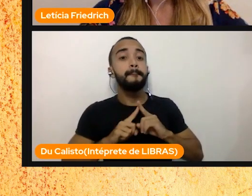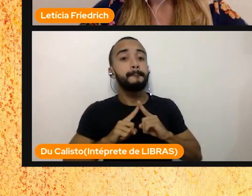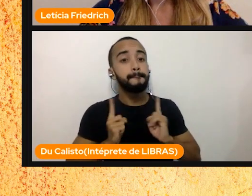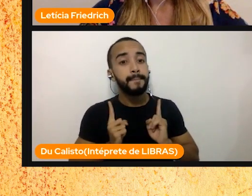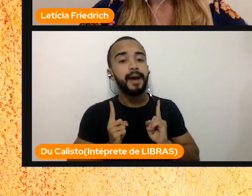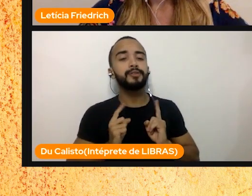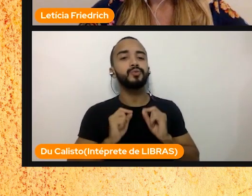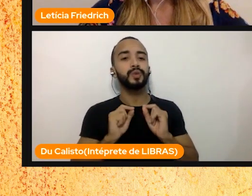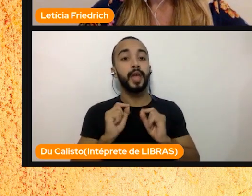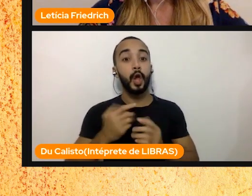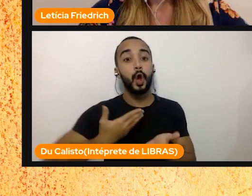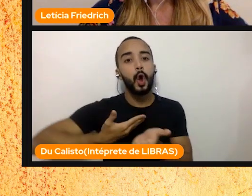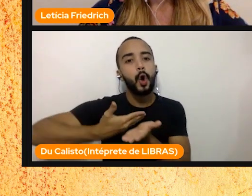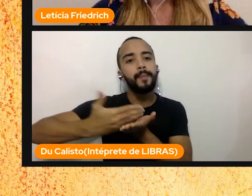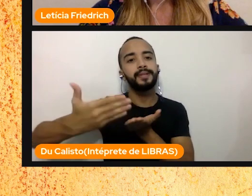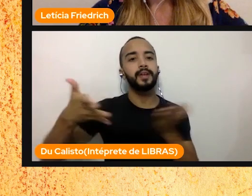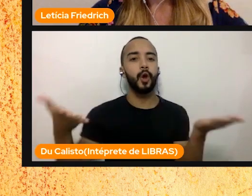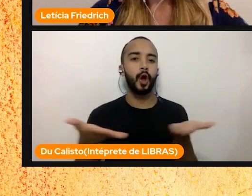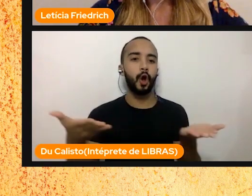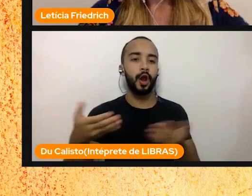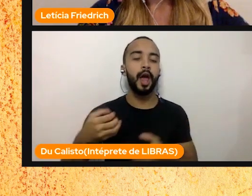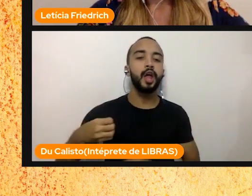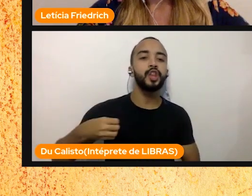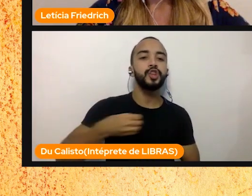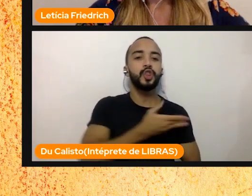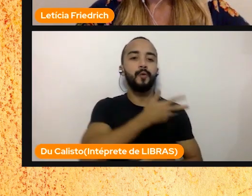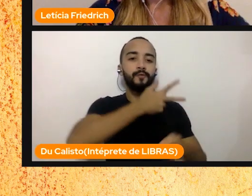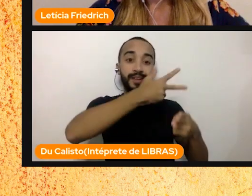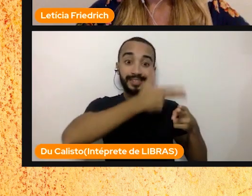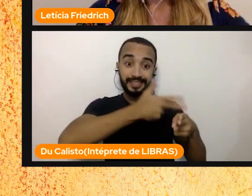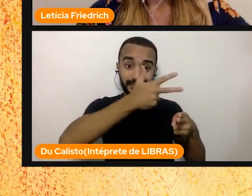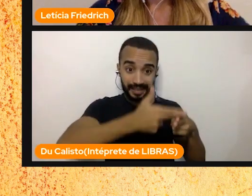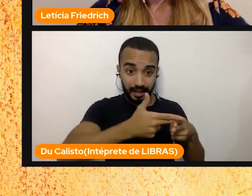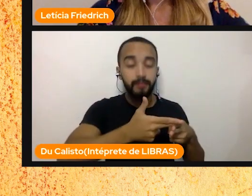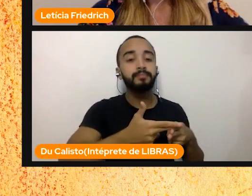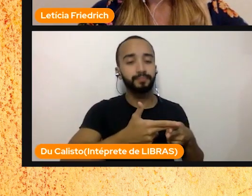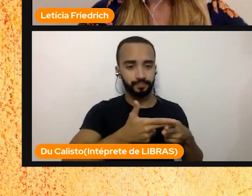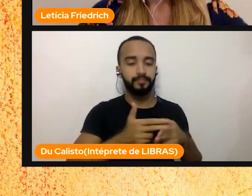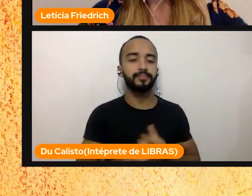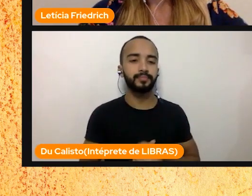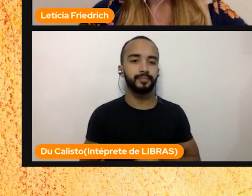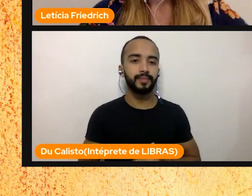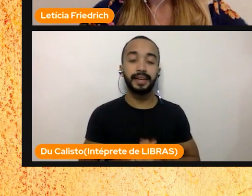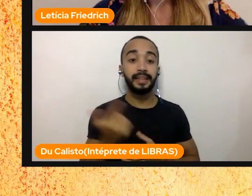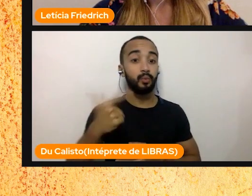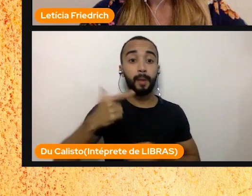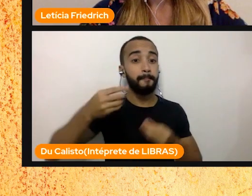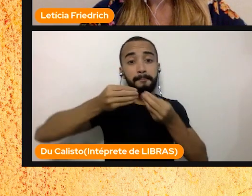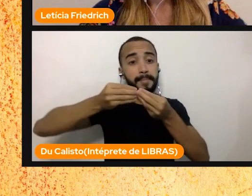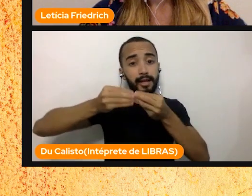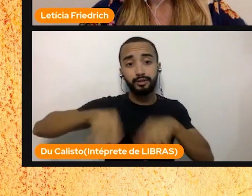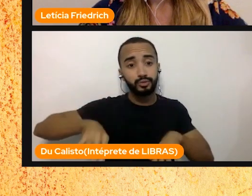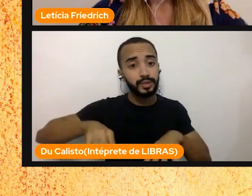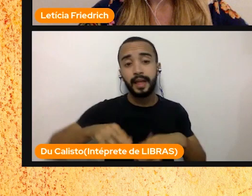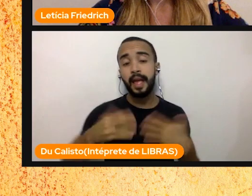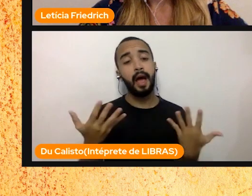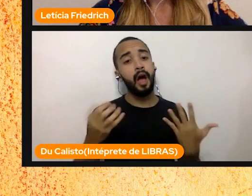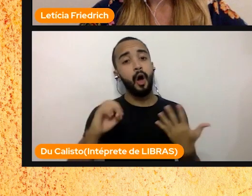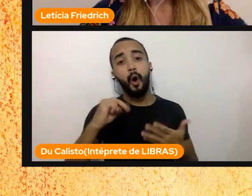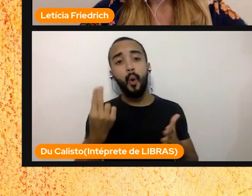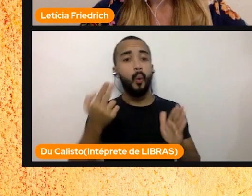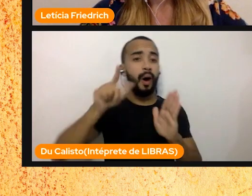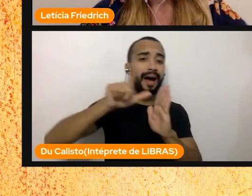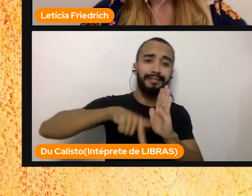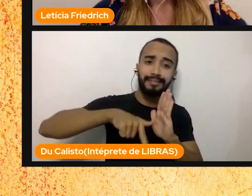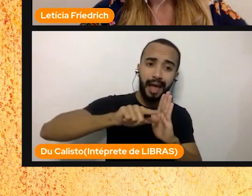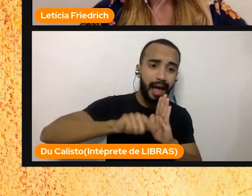começando agora uma outra série grande e também não estamos tendo mais nenhum tipo de prejuízo de entrega ou de atraso, porque eu